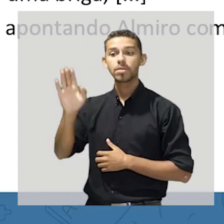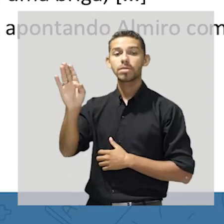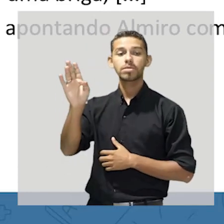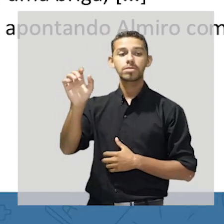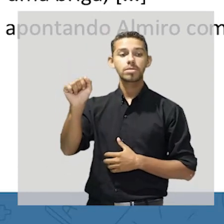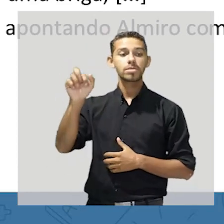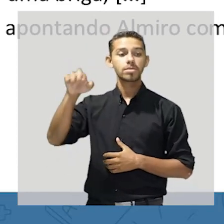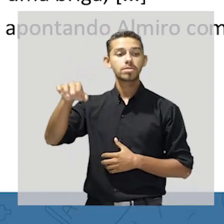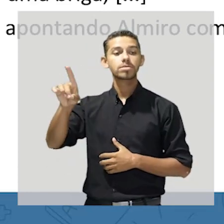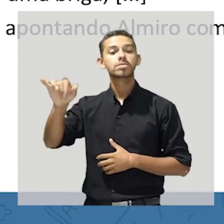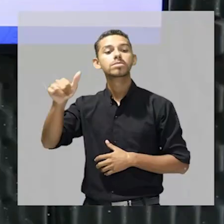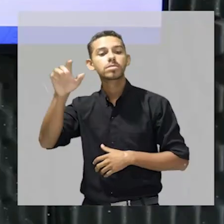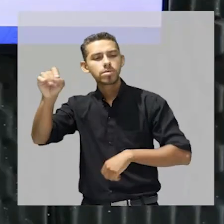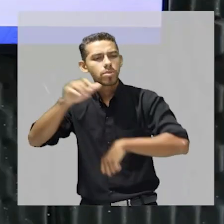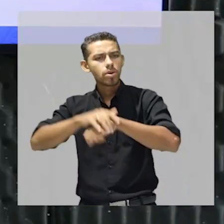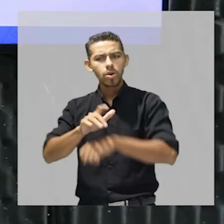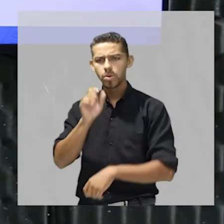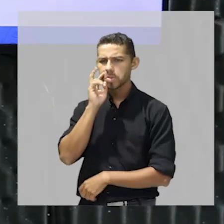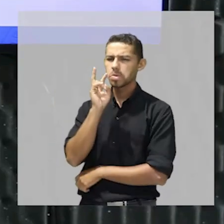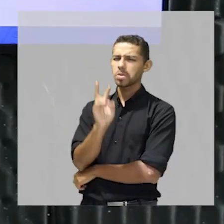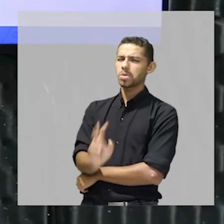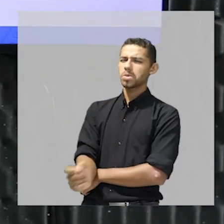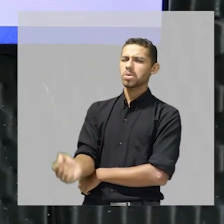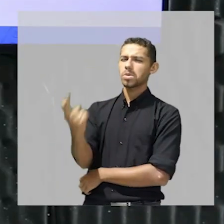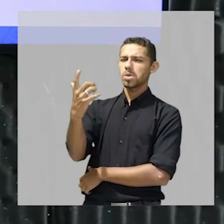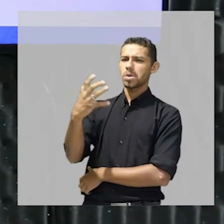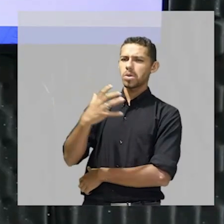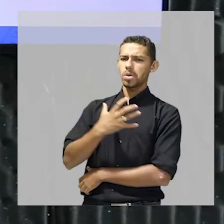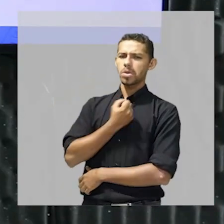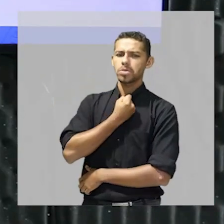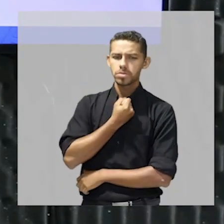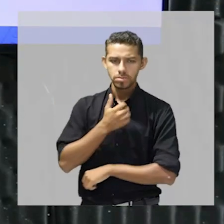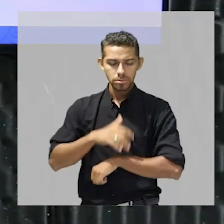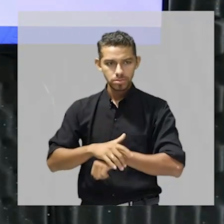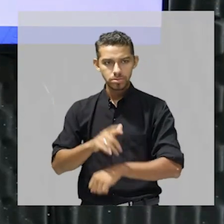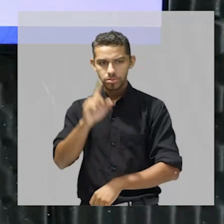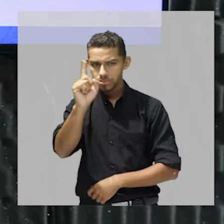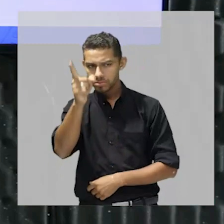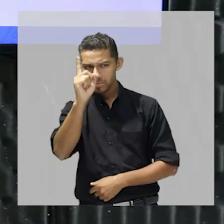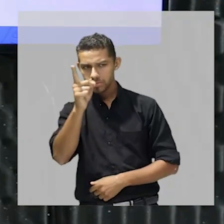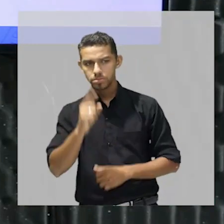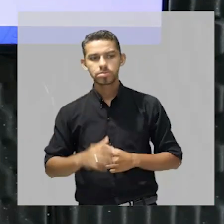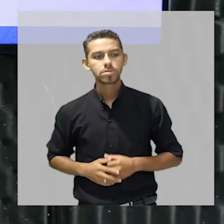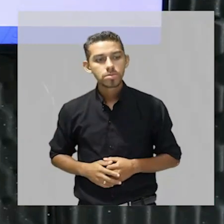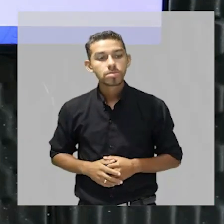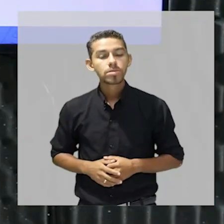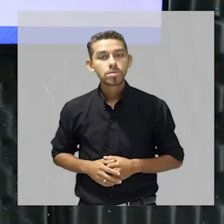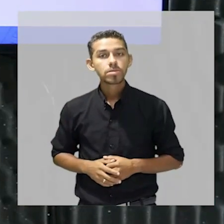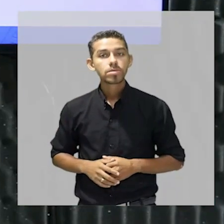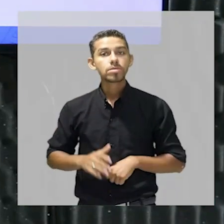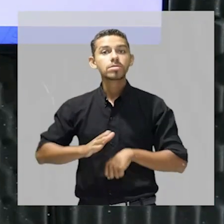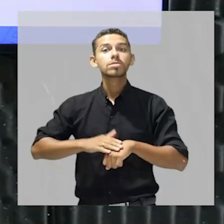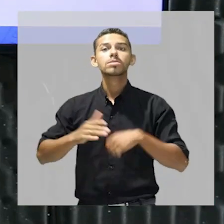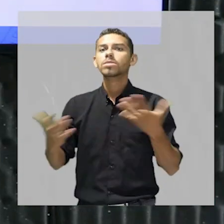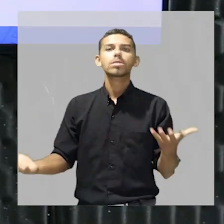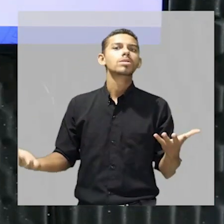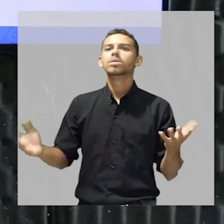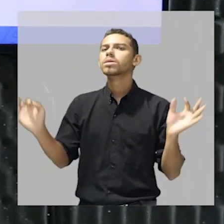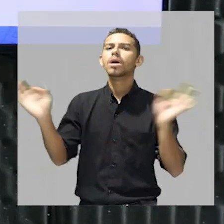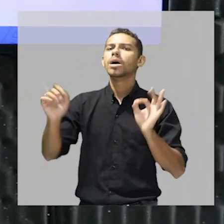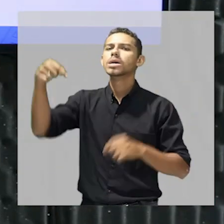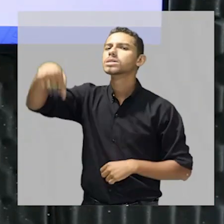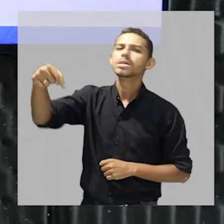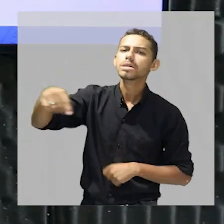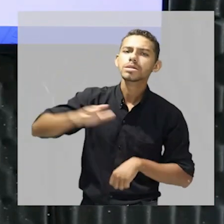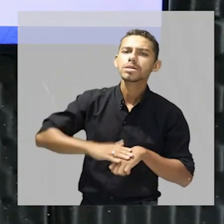depois sem pernas falou para todos apontando ao Miro com o dedo ninguém aqui vai ficar bexiguento só